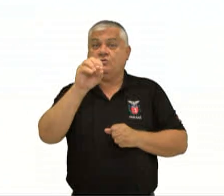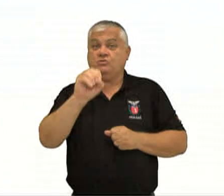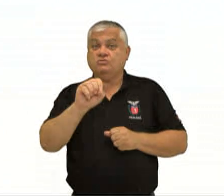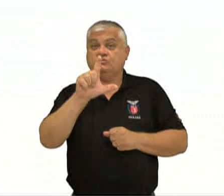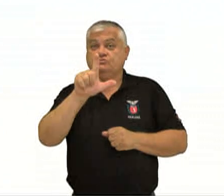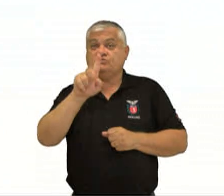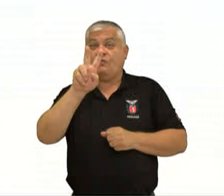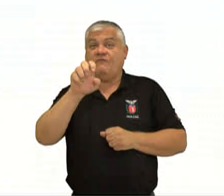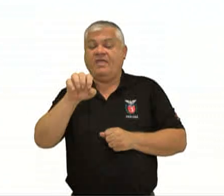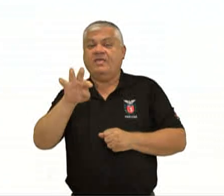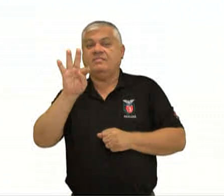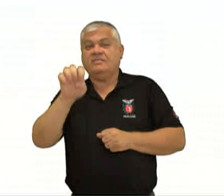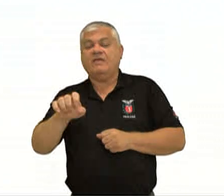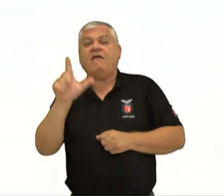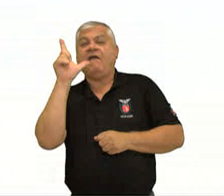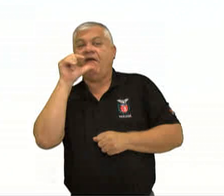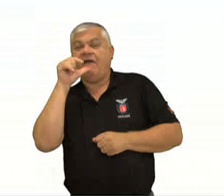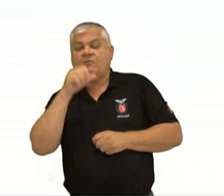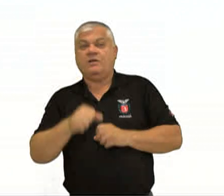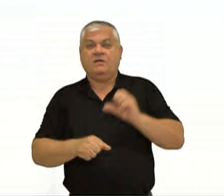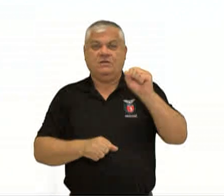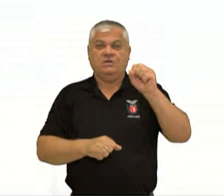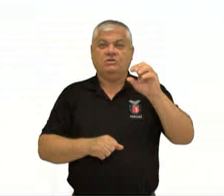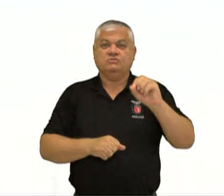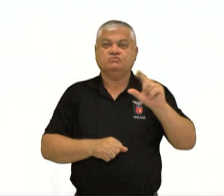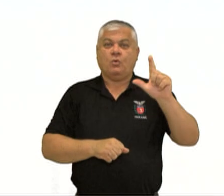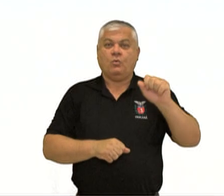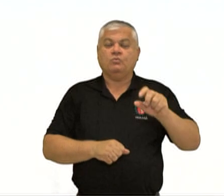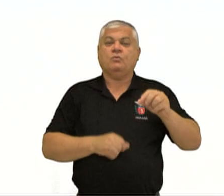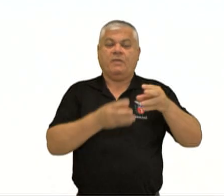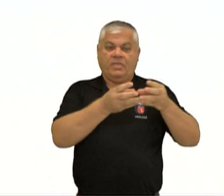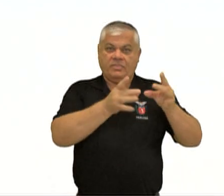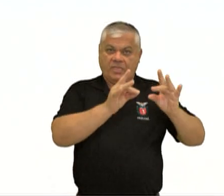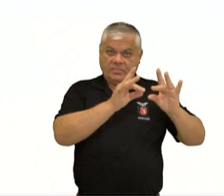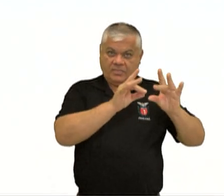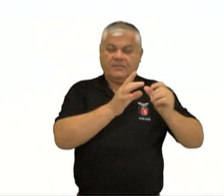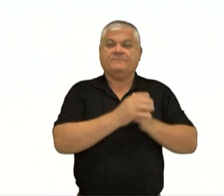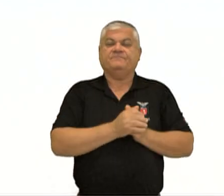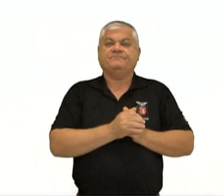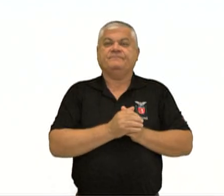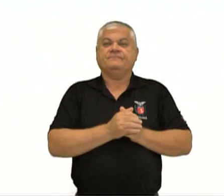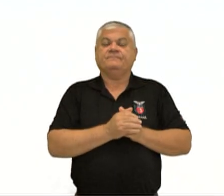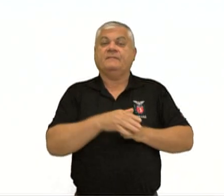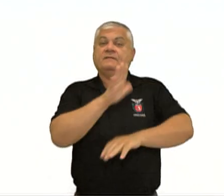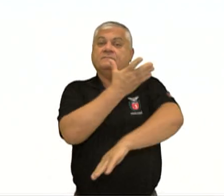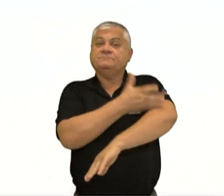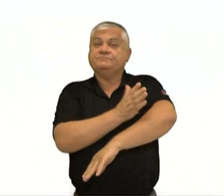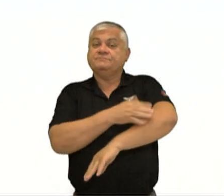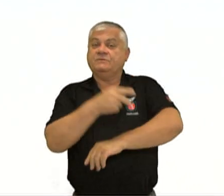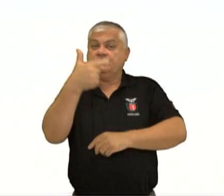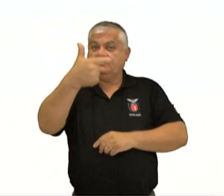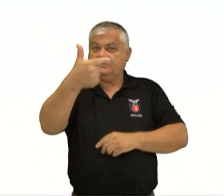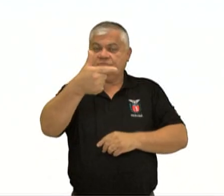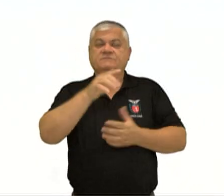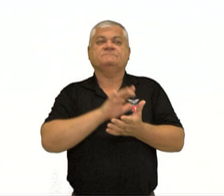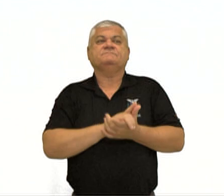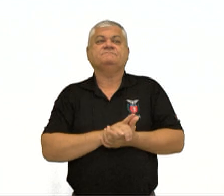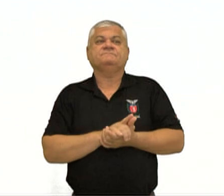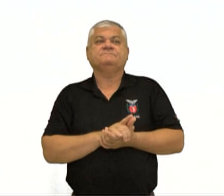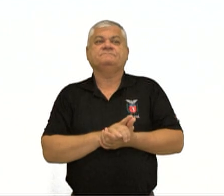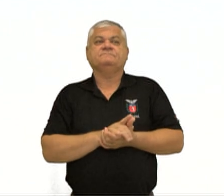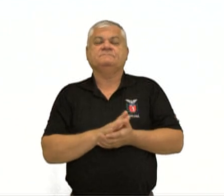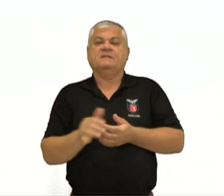e o soluto é o alvejante, certo? Vamos para a atividade 2? Na diluição